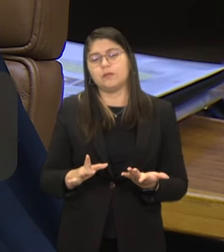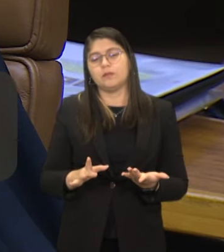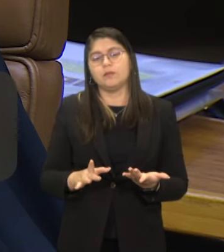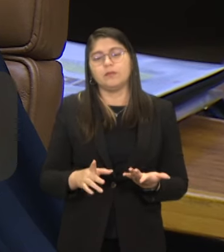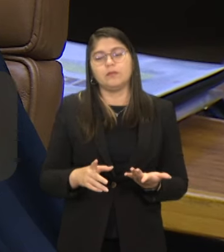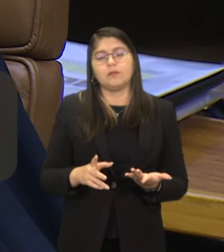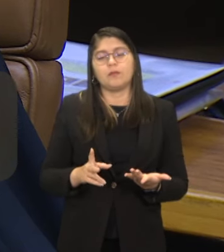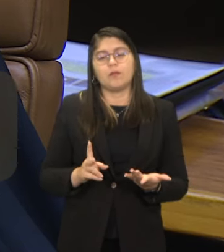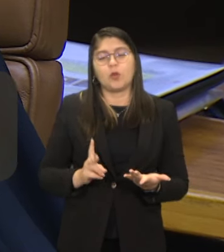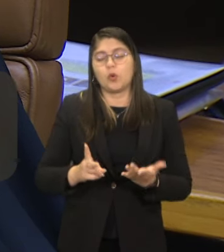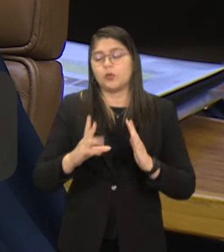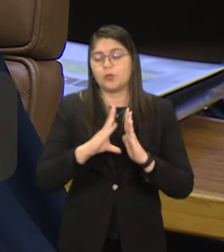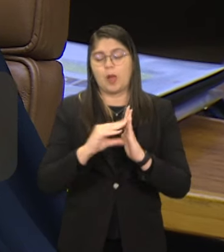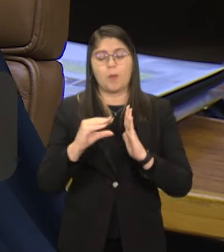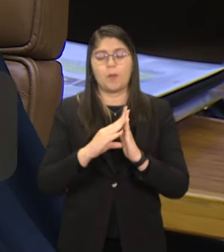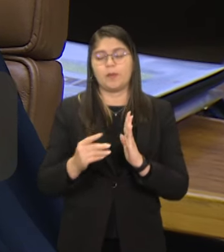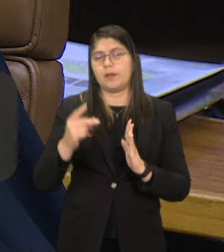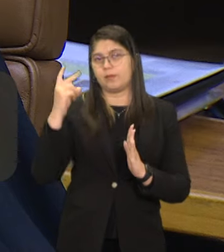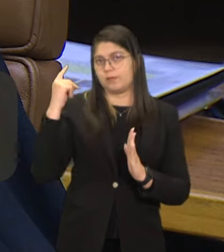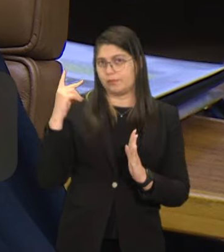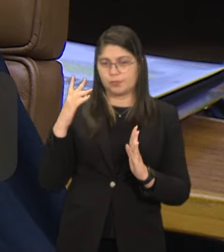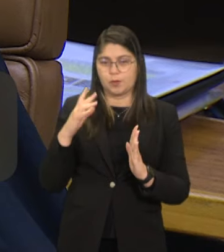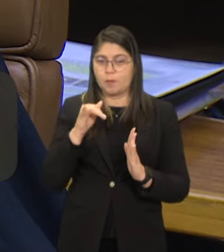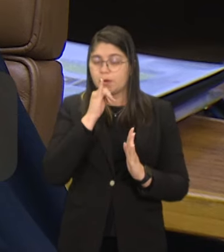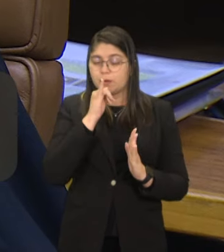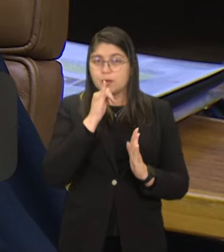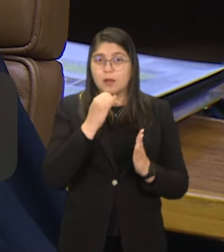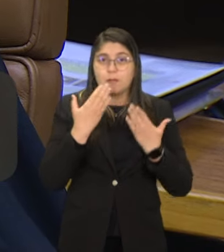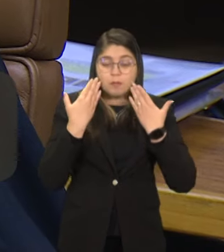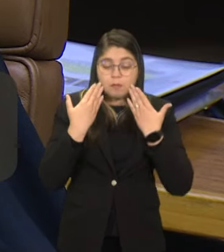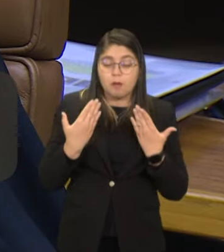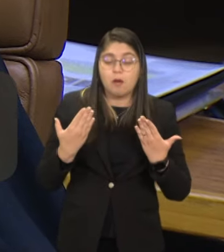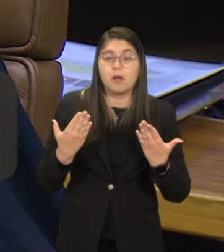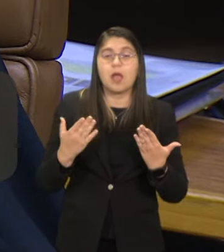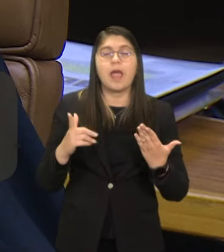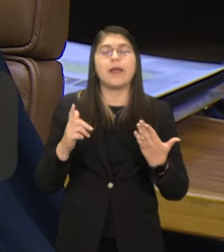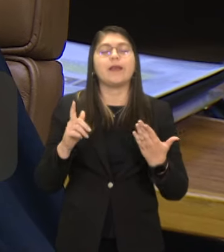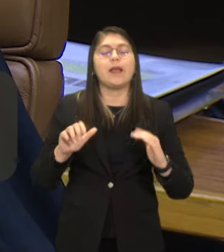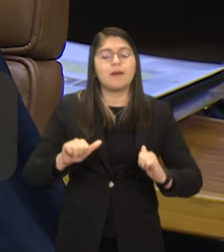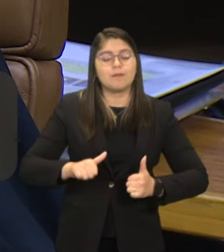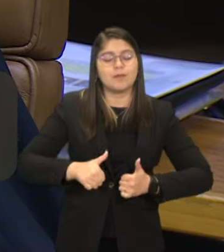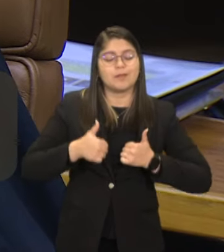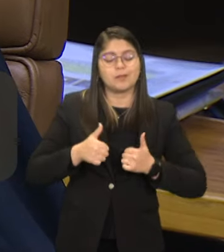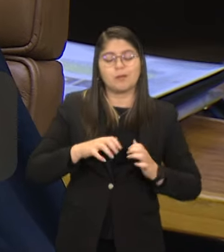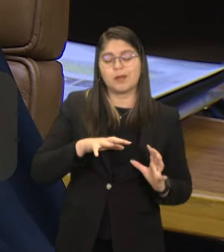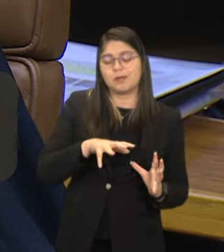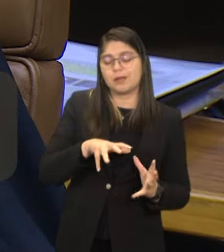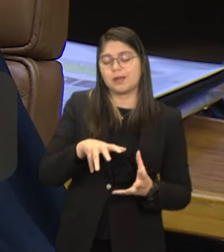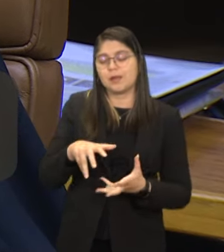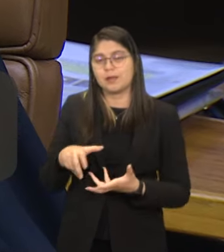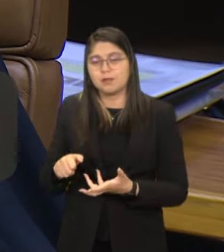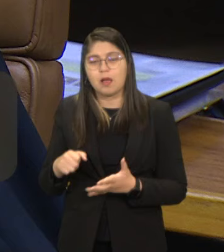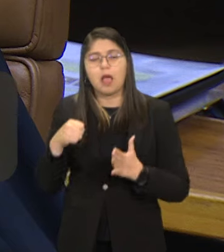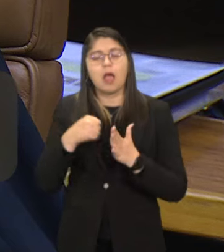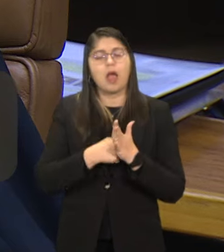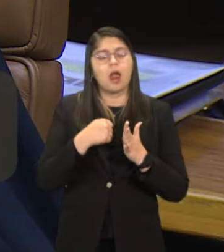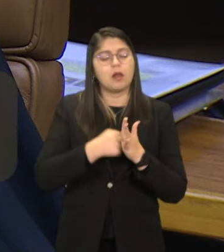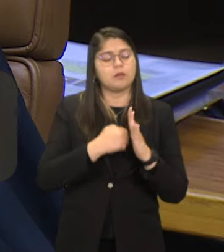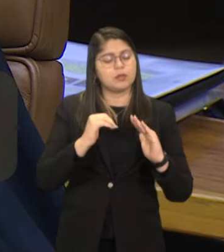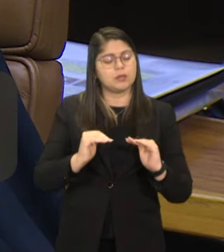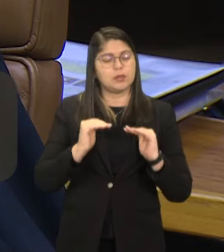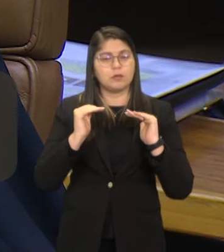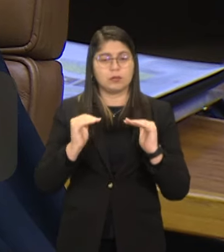continuar com os modelos que nós tínhamos. Os exemplos que eu trago é de um aperfeiçoamento internacional, a luta das autoridades,